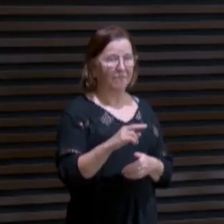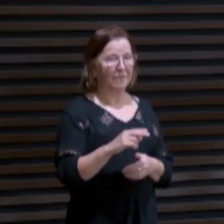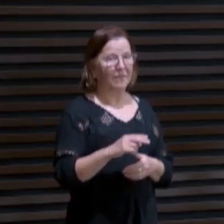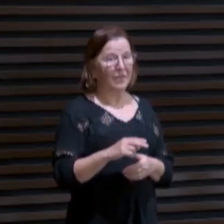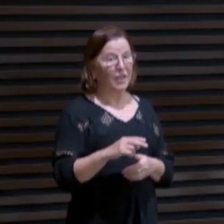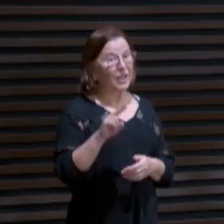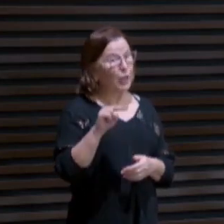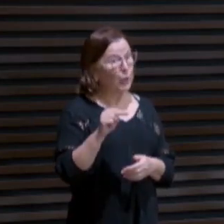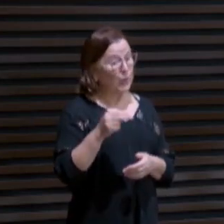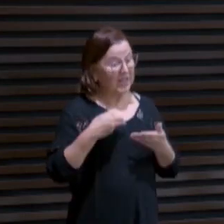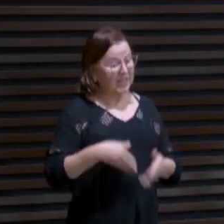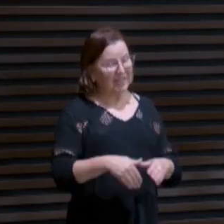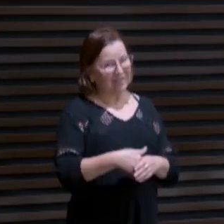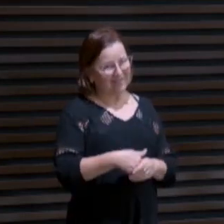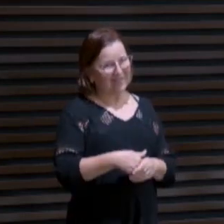nunca nasceram de novo.